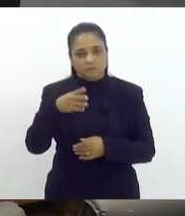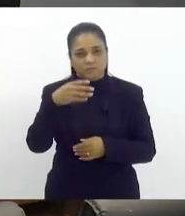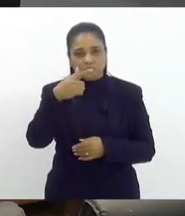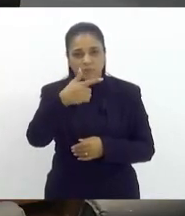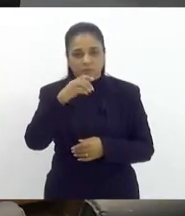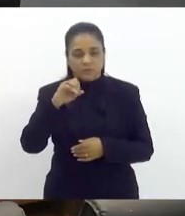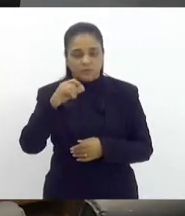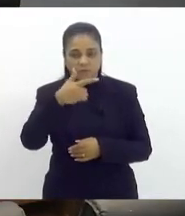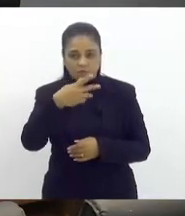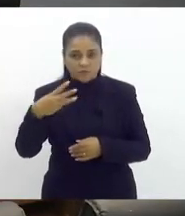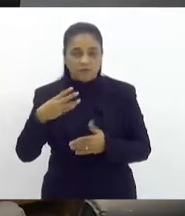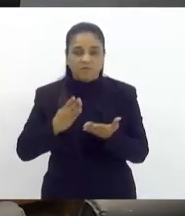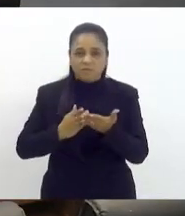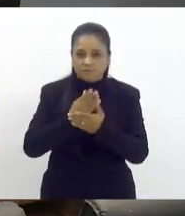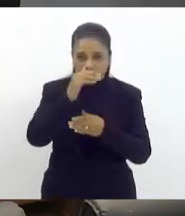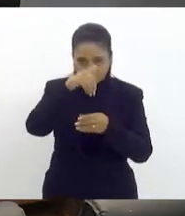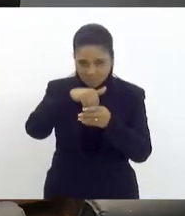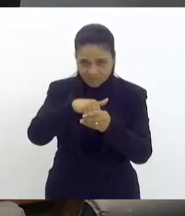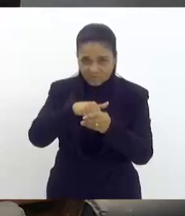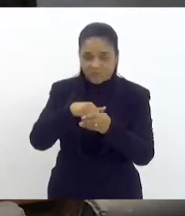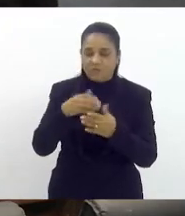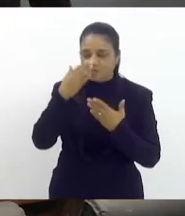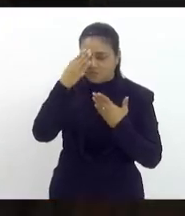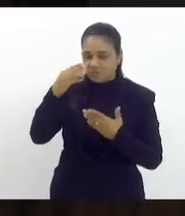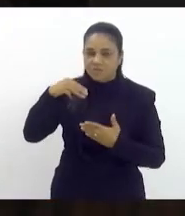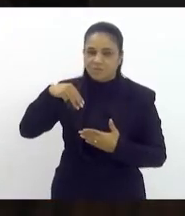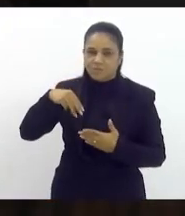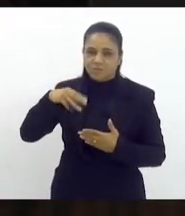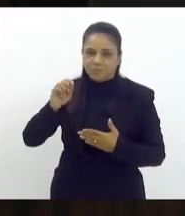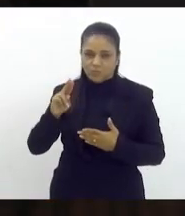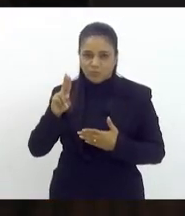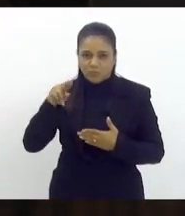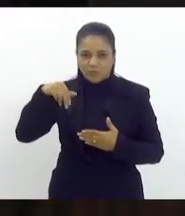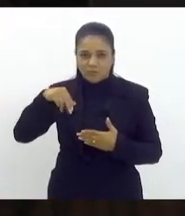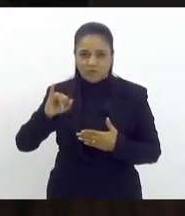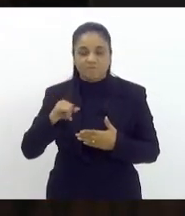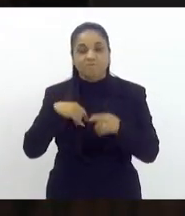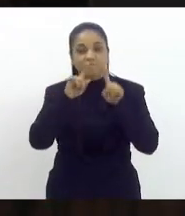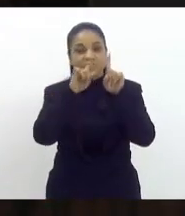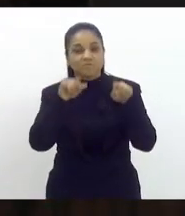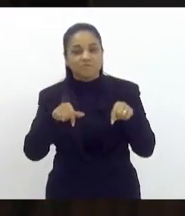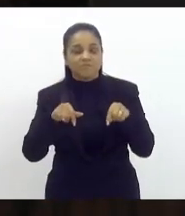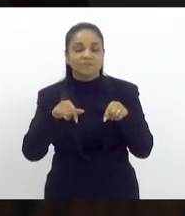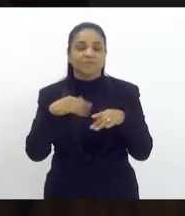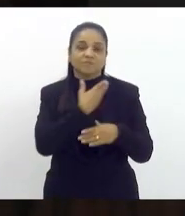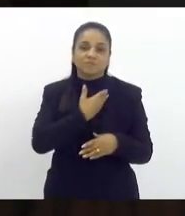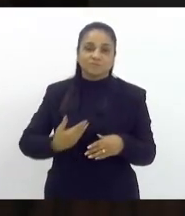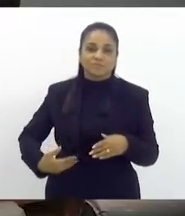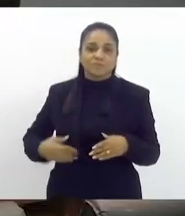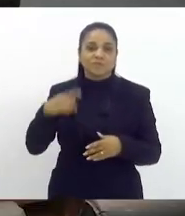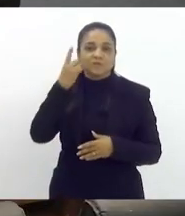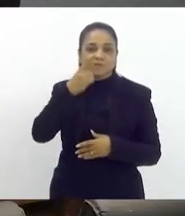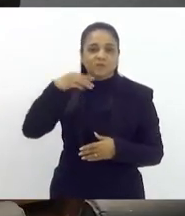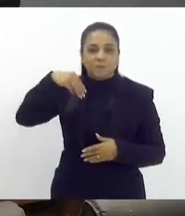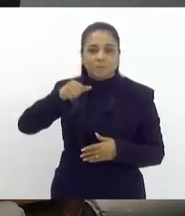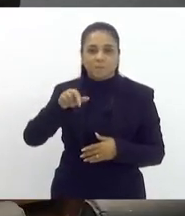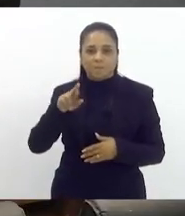Obrigado Deputado pela comissão de servidores públicos deputada Marta Rocha